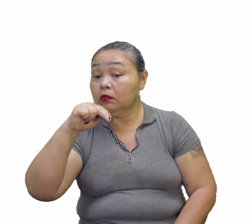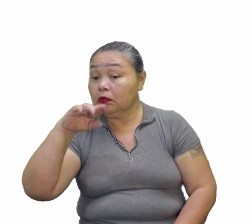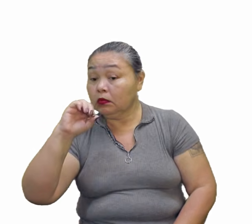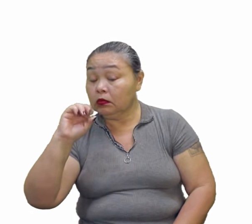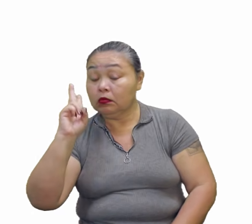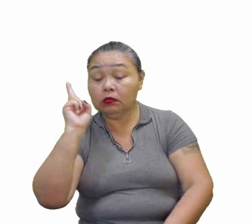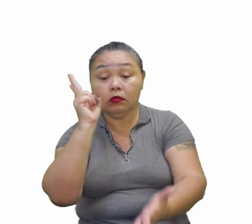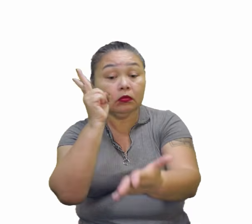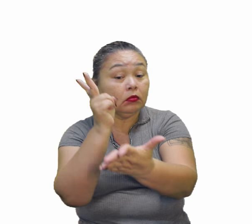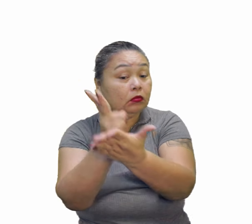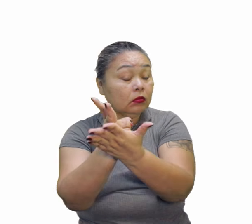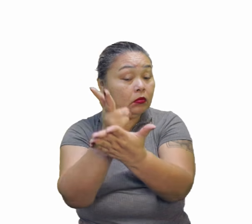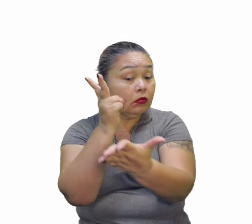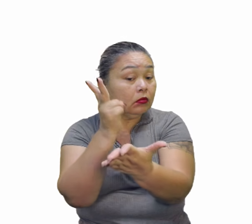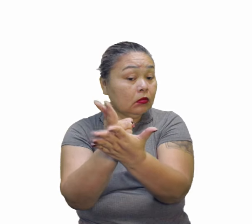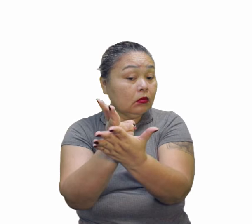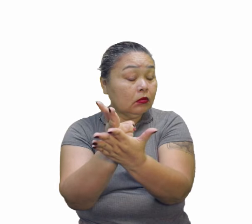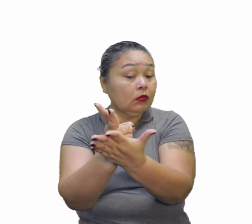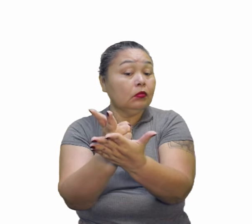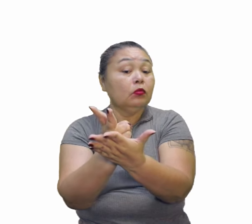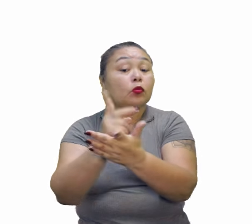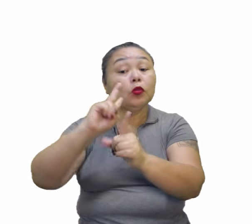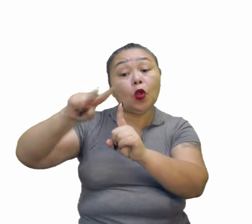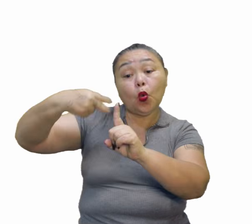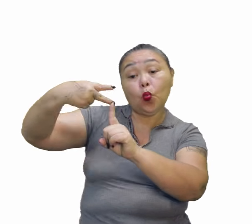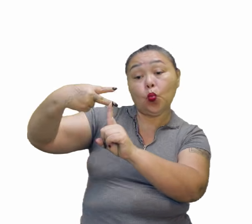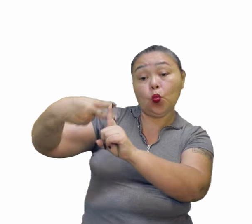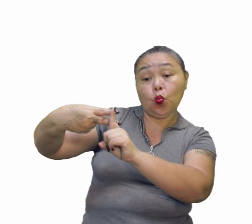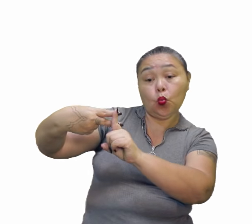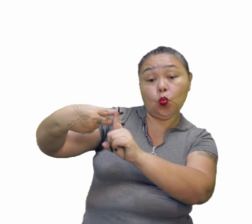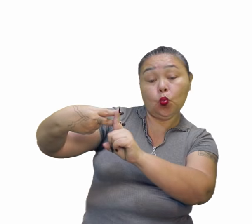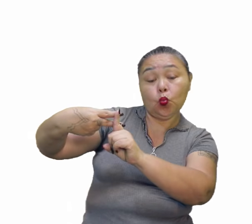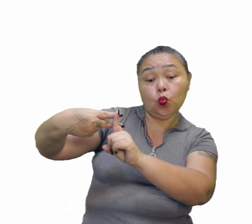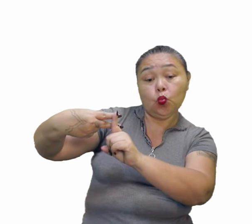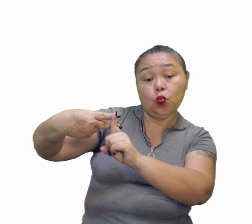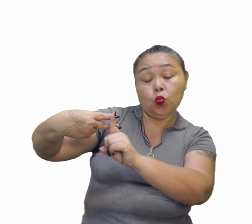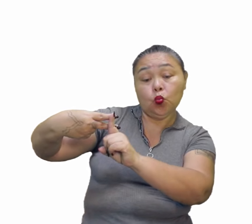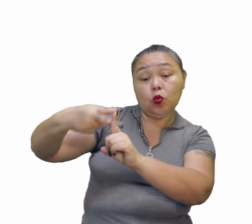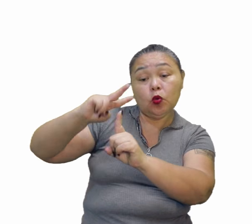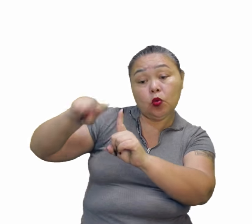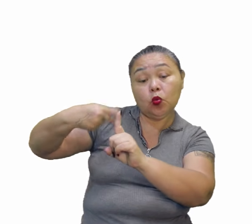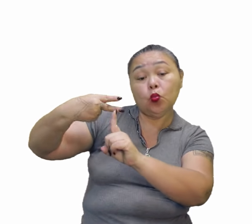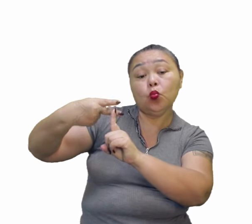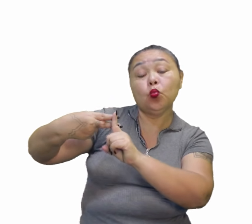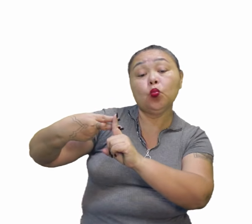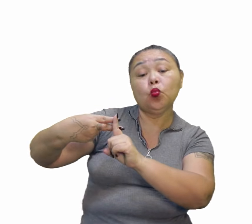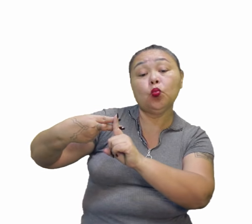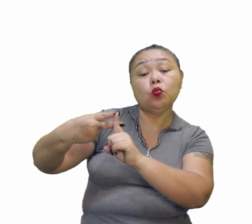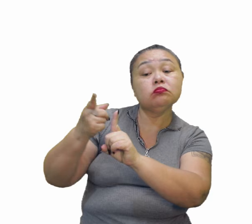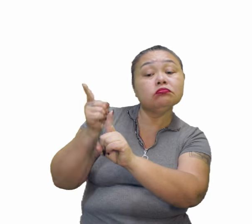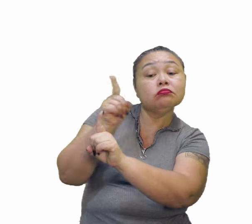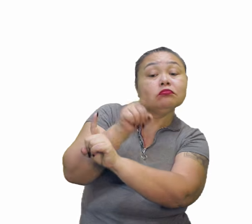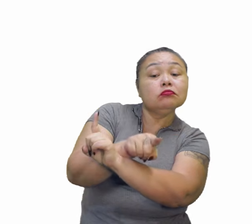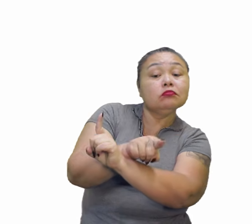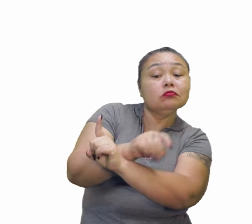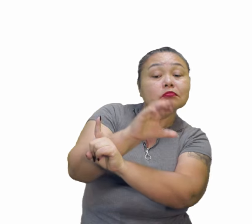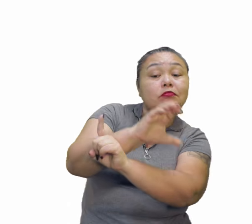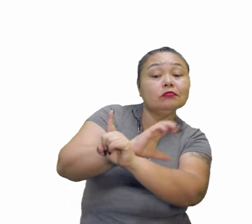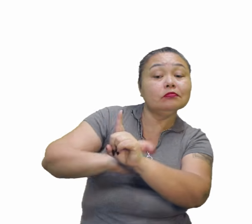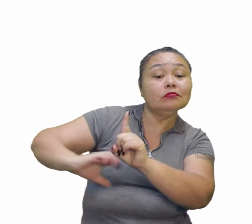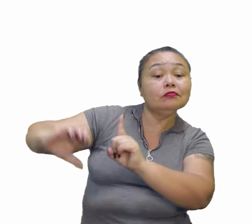ele sempre vai ter o dobro em quantidade aqui de hidrogênio referente